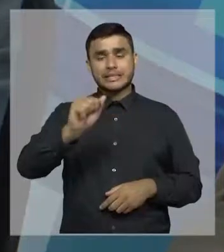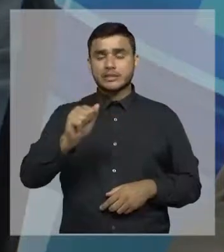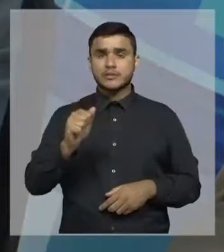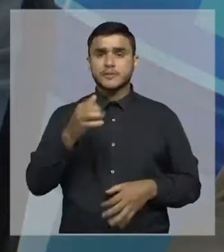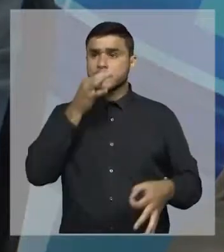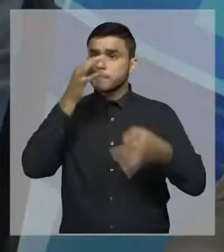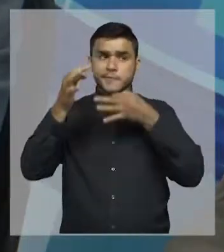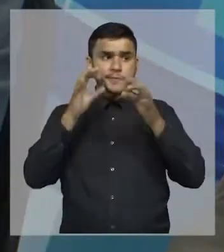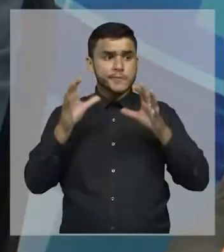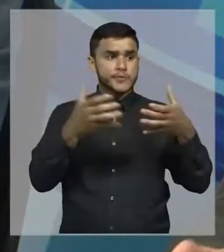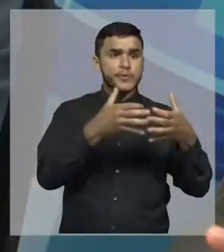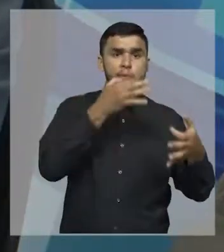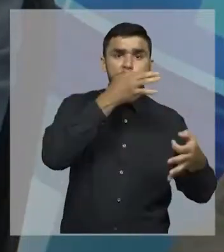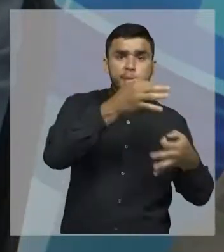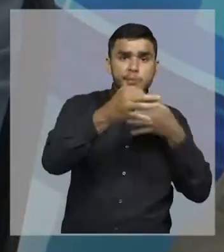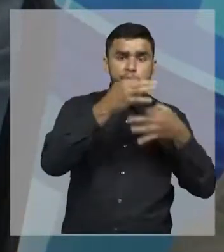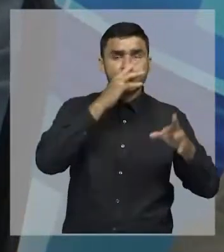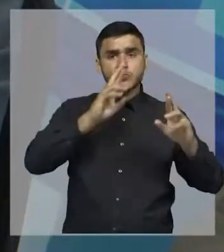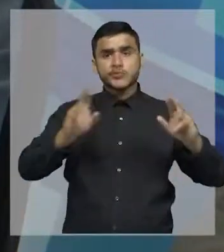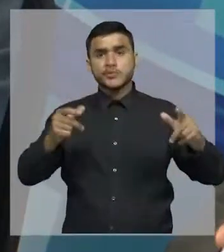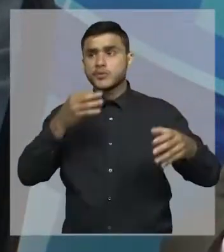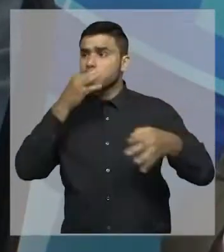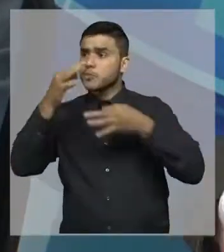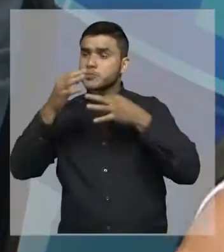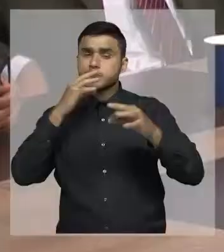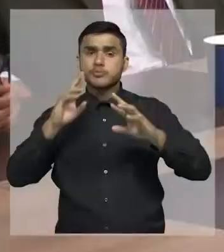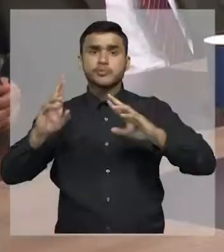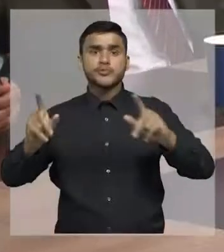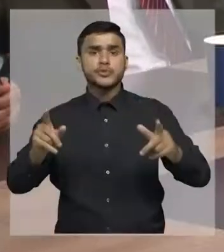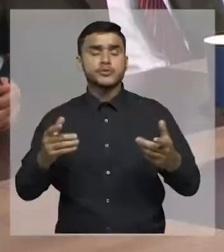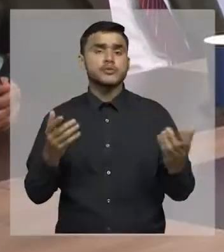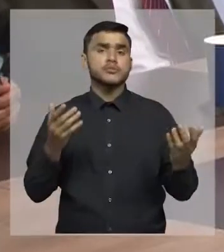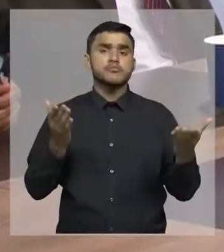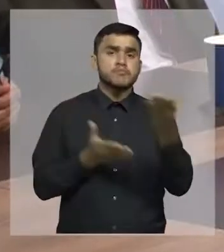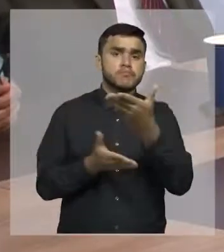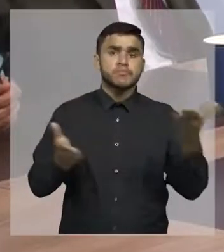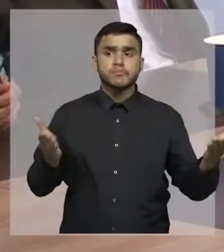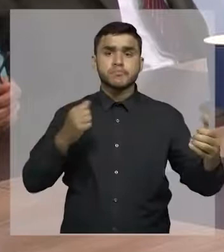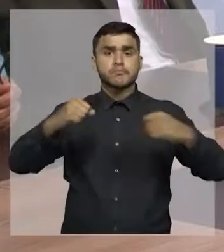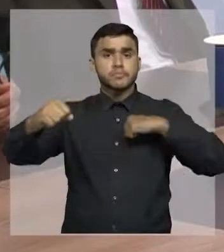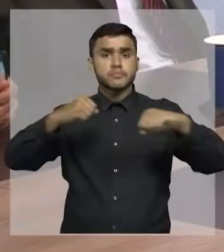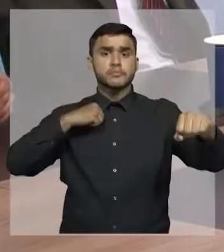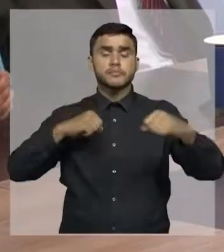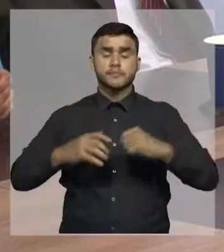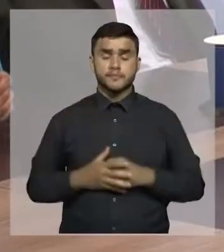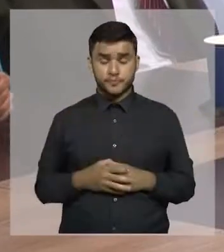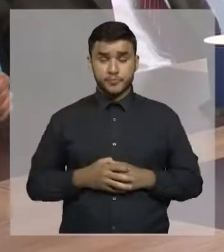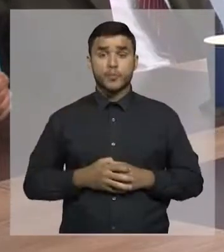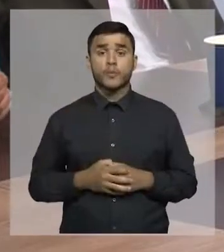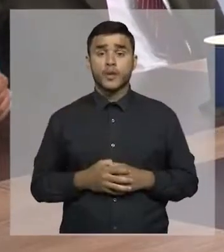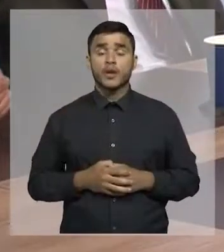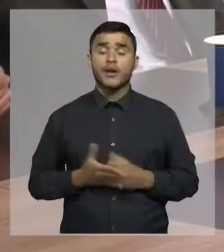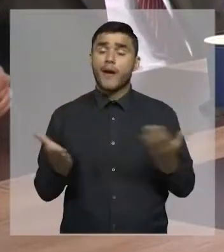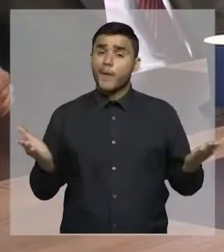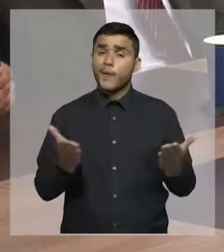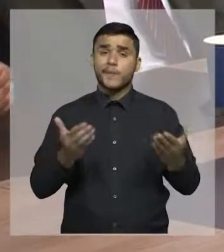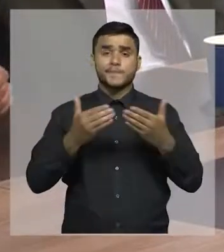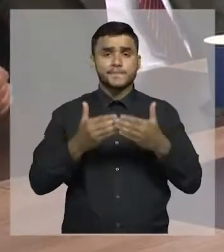alguns problemas que vêm complicar o quadro. É que nós estamos vivendo um momento